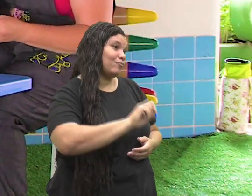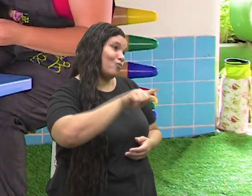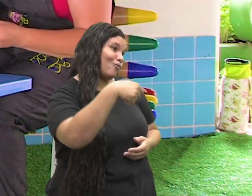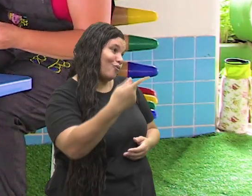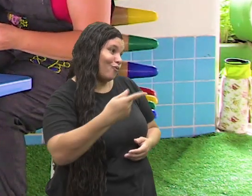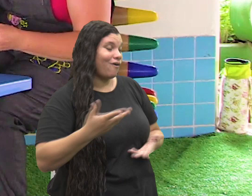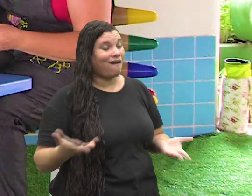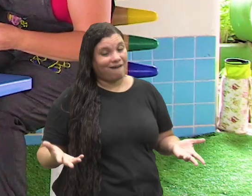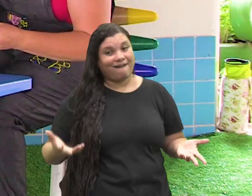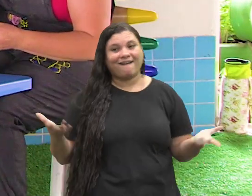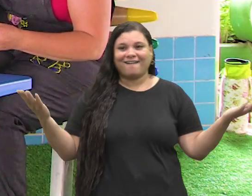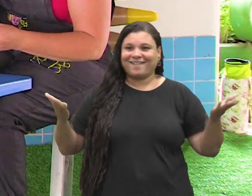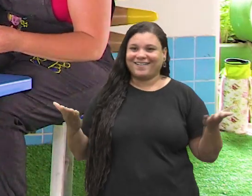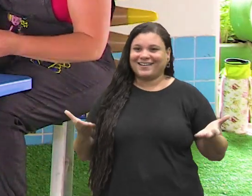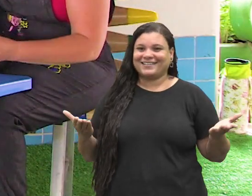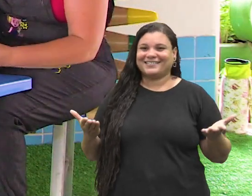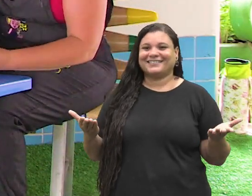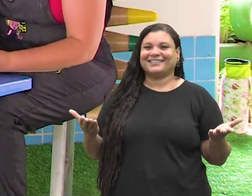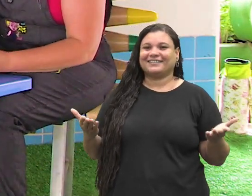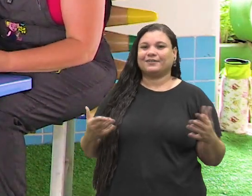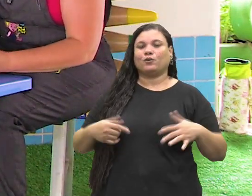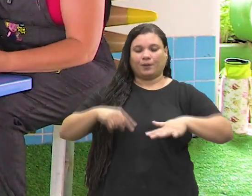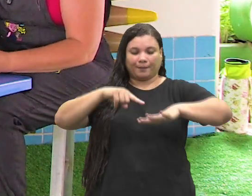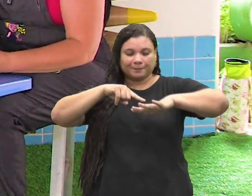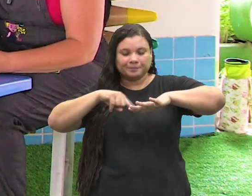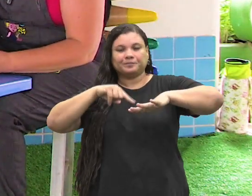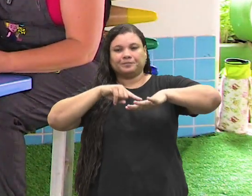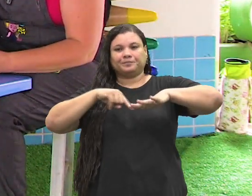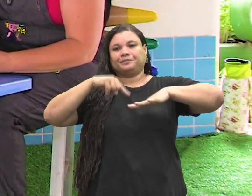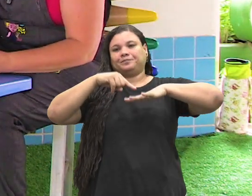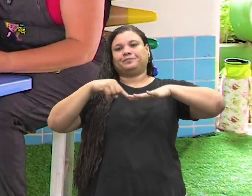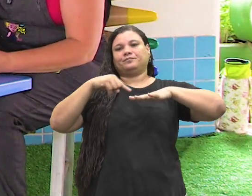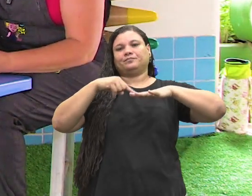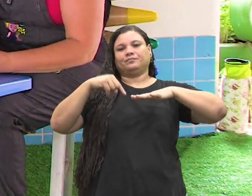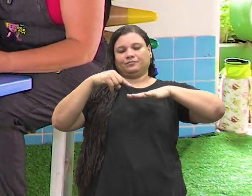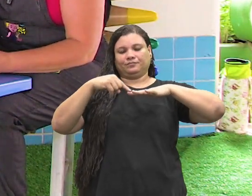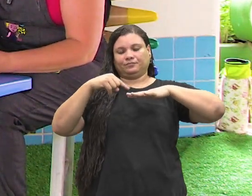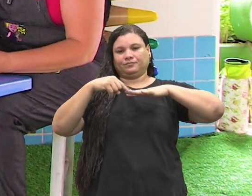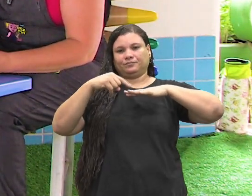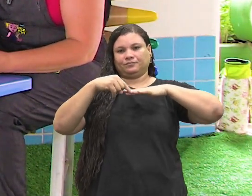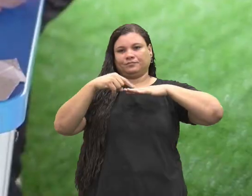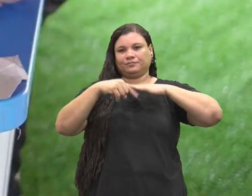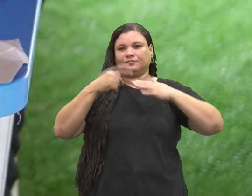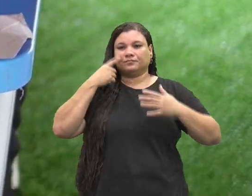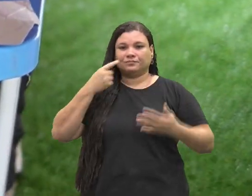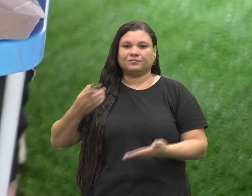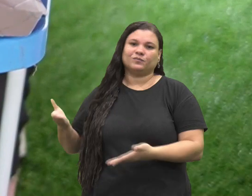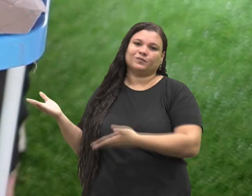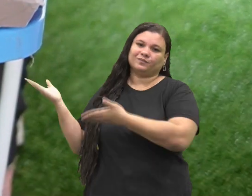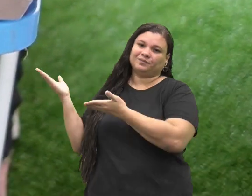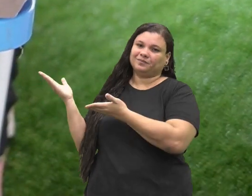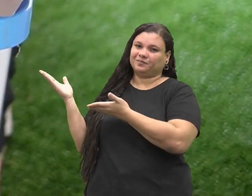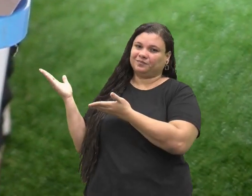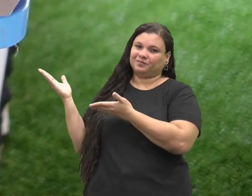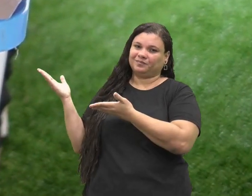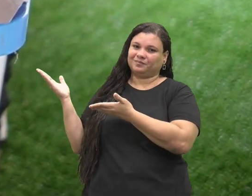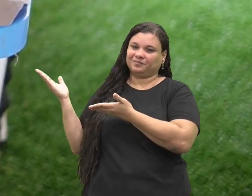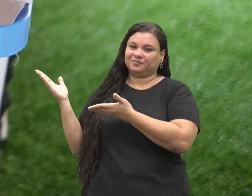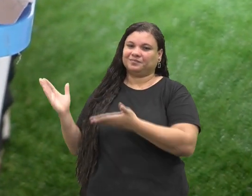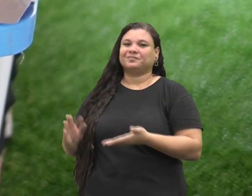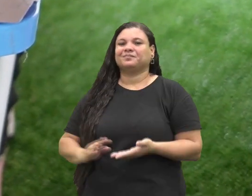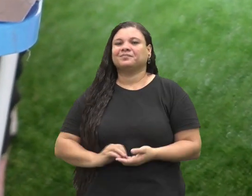conseguir? Nossa. Olha. Isso, Sofia. Tá ficando lindo, Sofia.